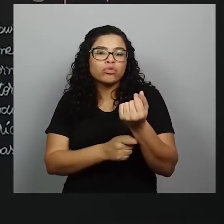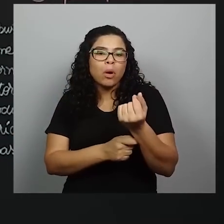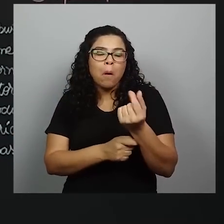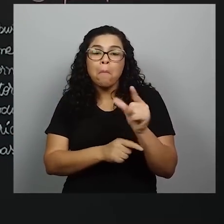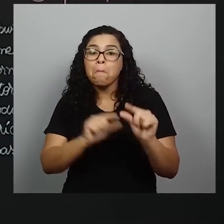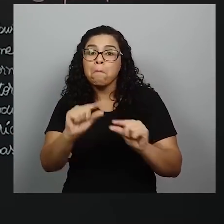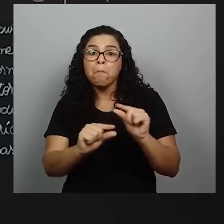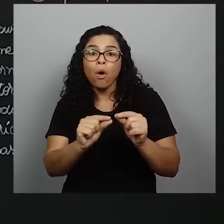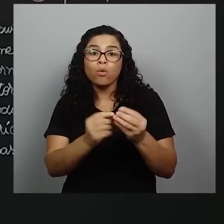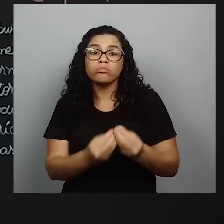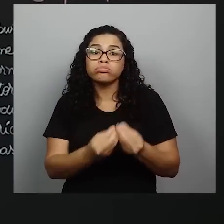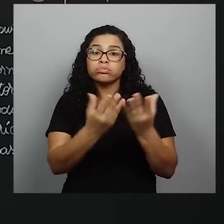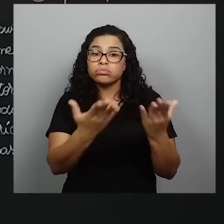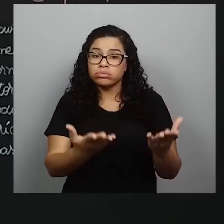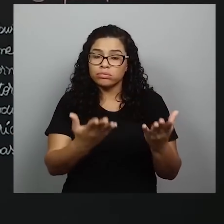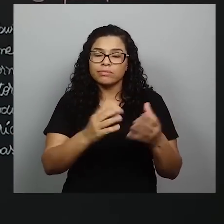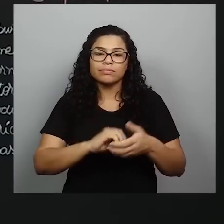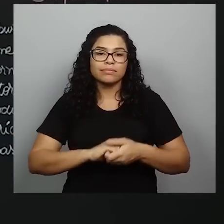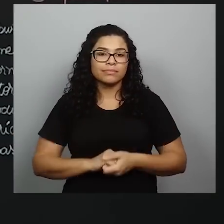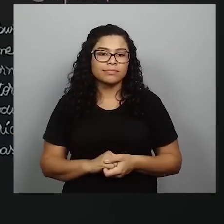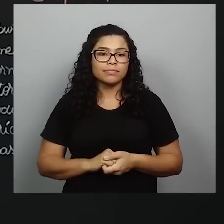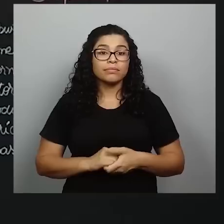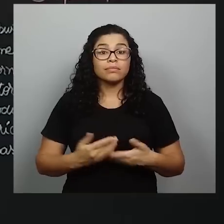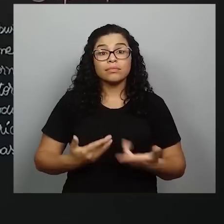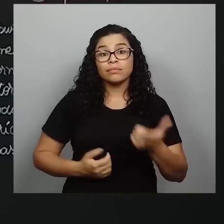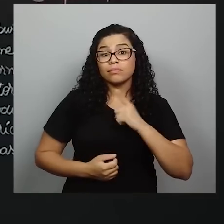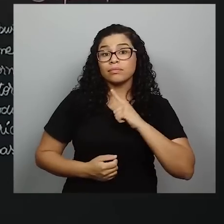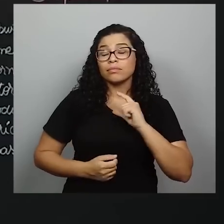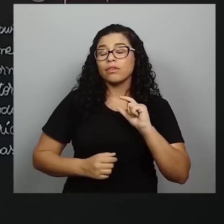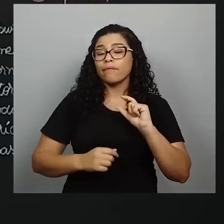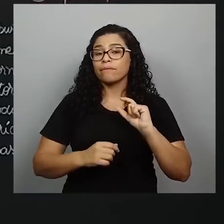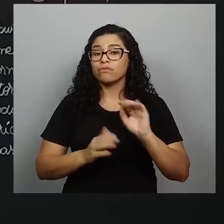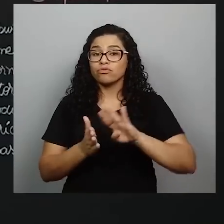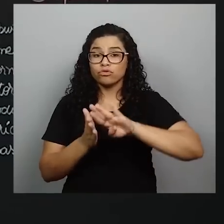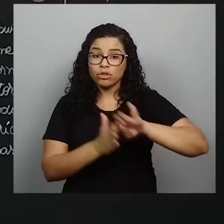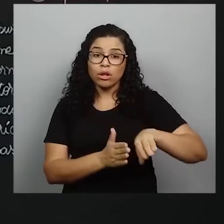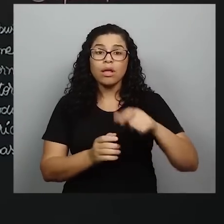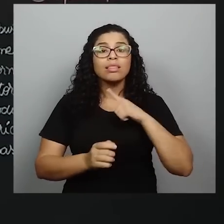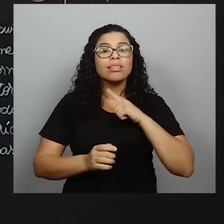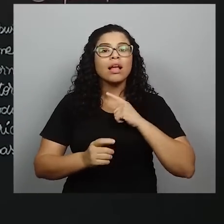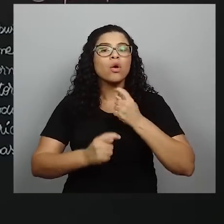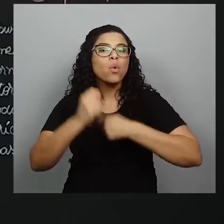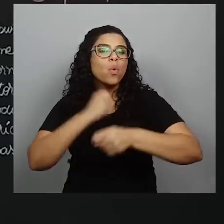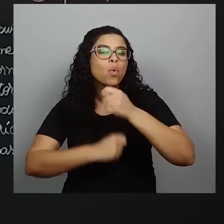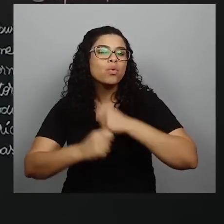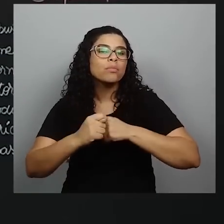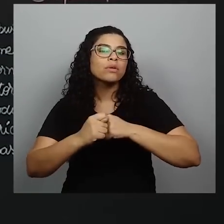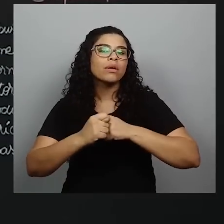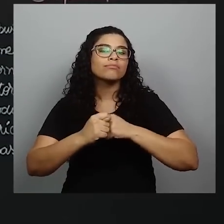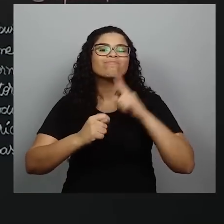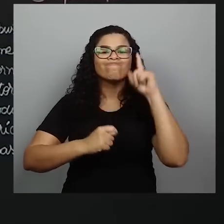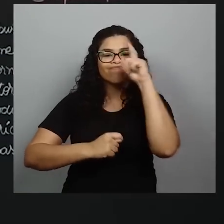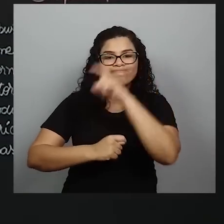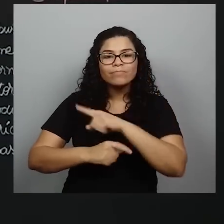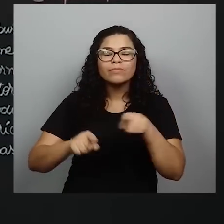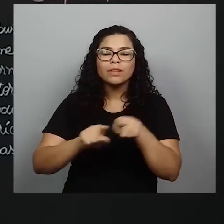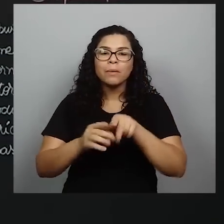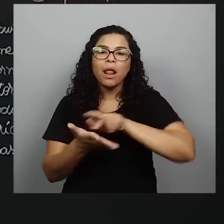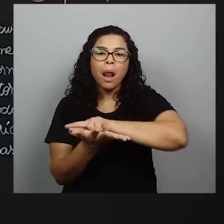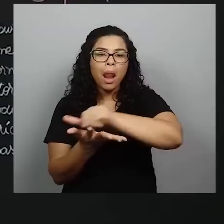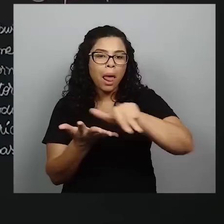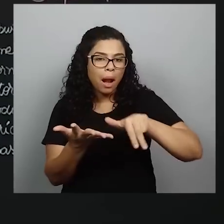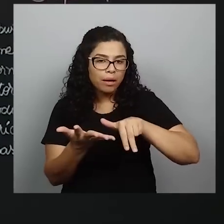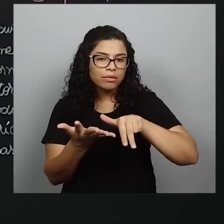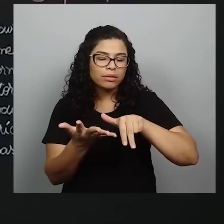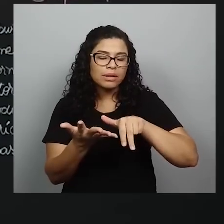distribuída. Então, fora esse gargalo, nós vamos ter sim uma economia complexa e diversificada e